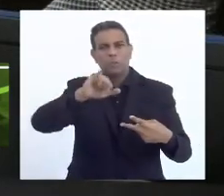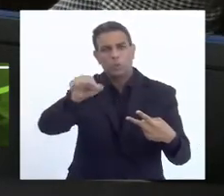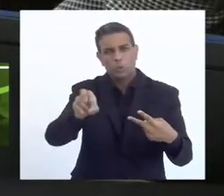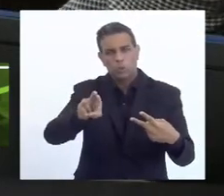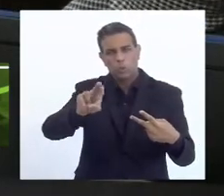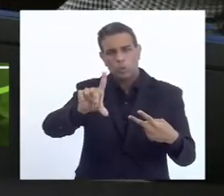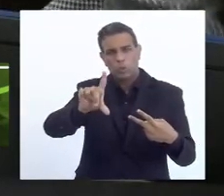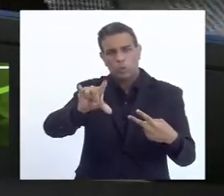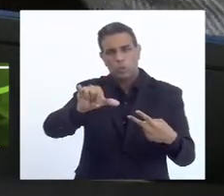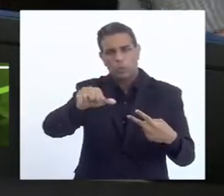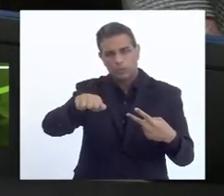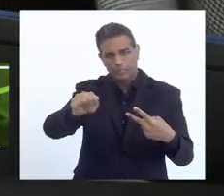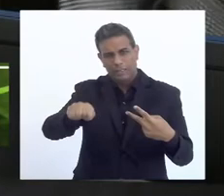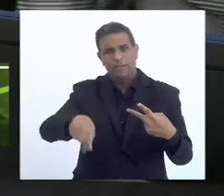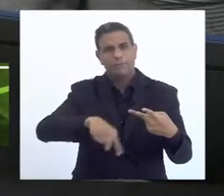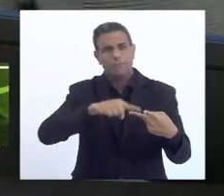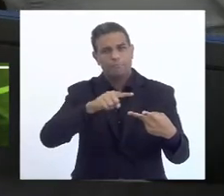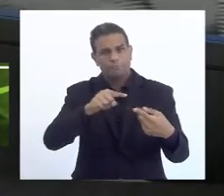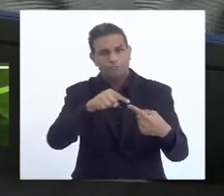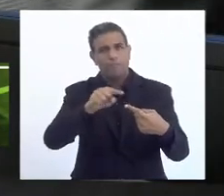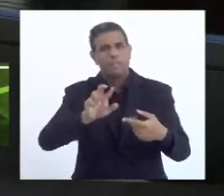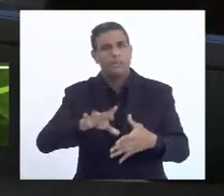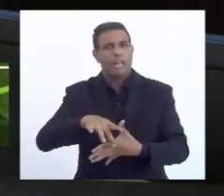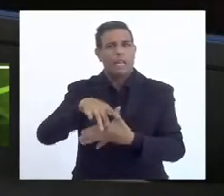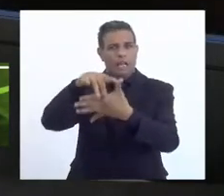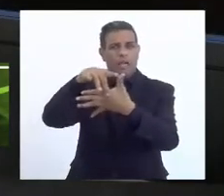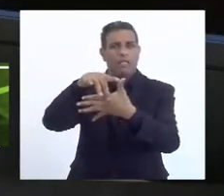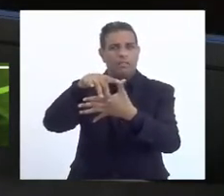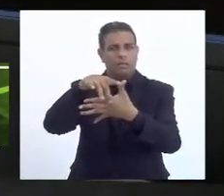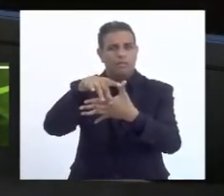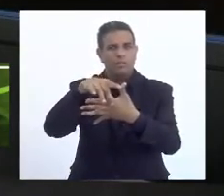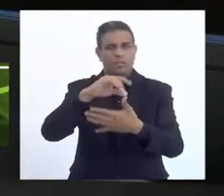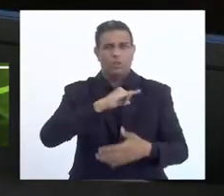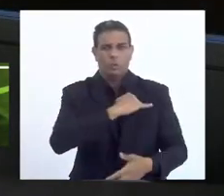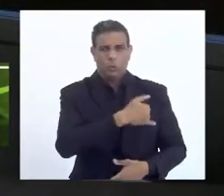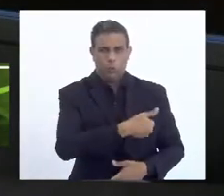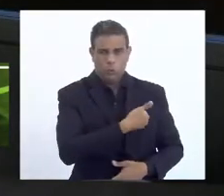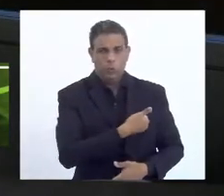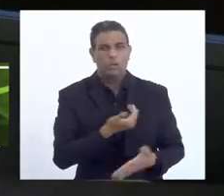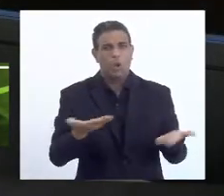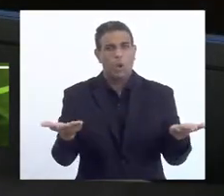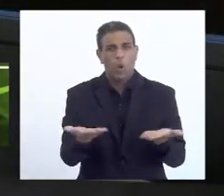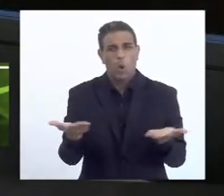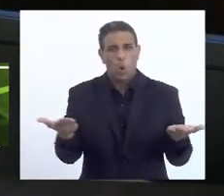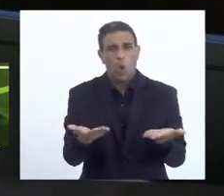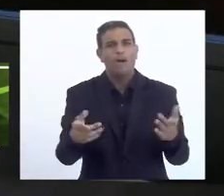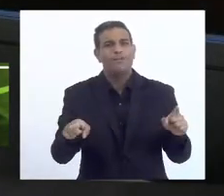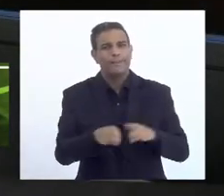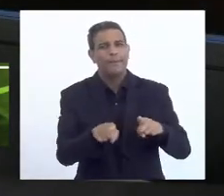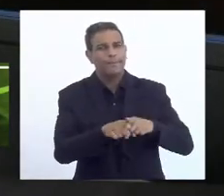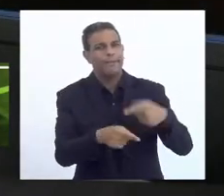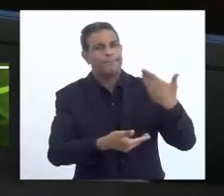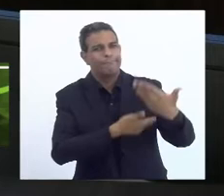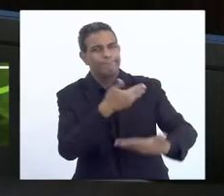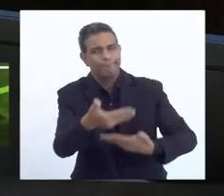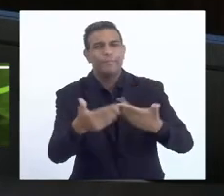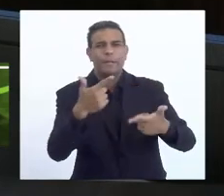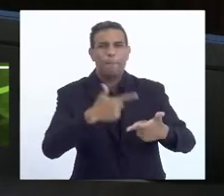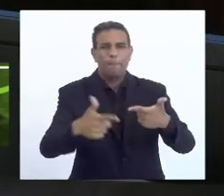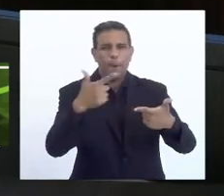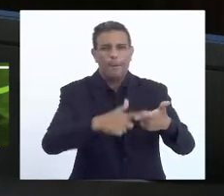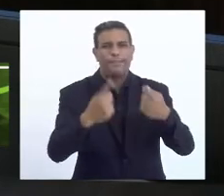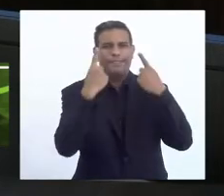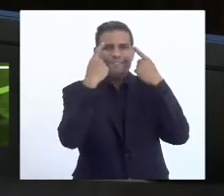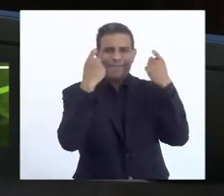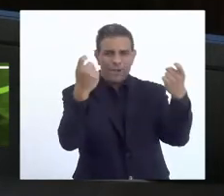Juliana Drummond, nossa liderança de São João de Meriti, que está aqui e sofre processos de violência política